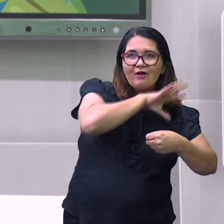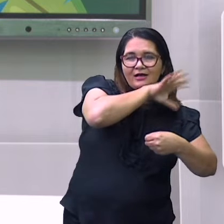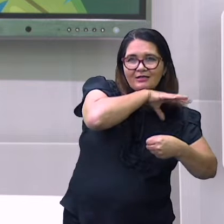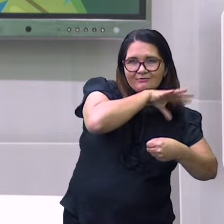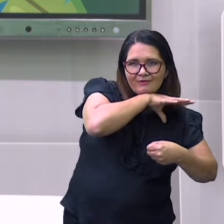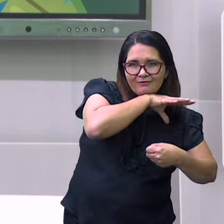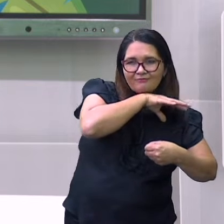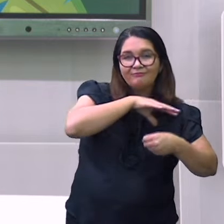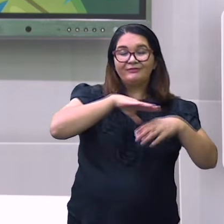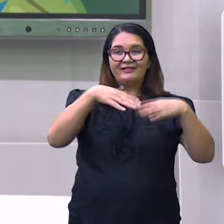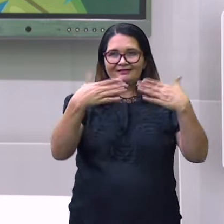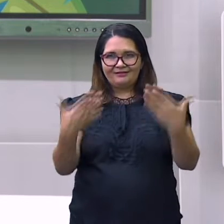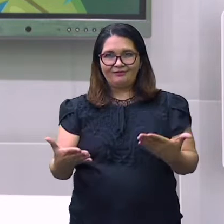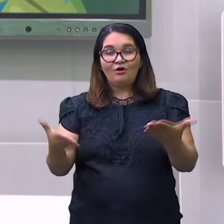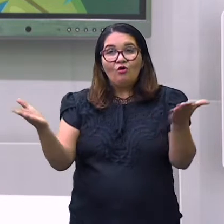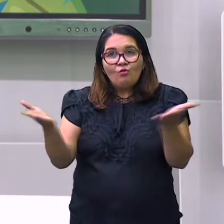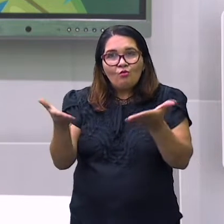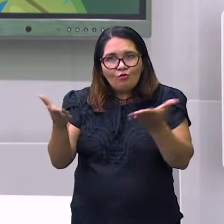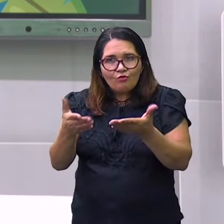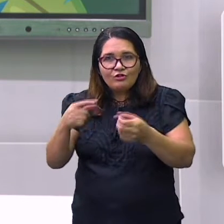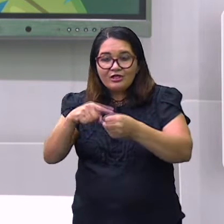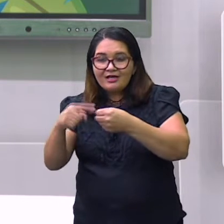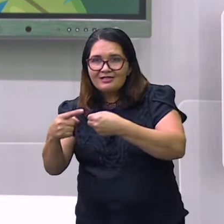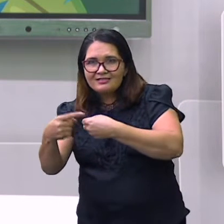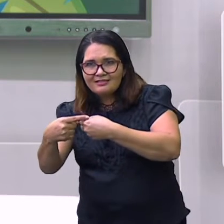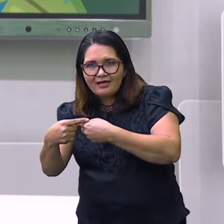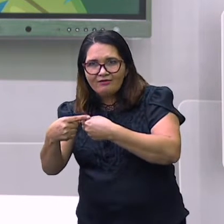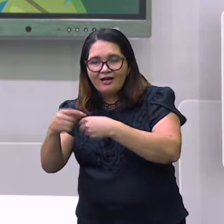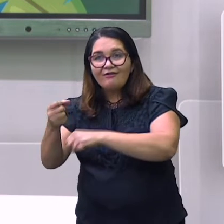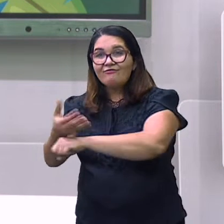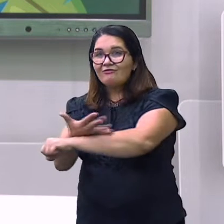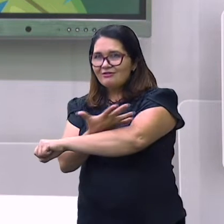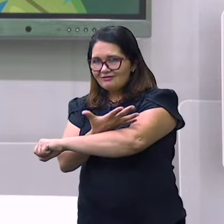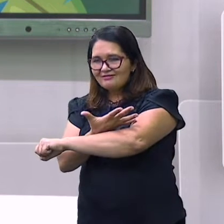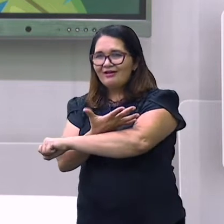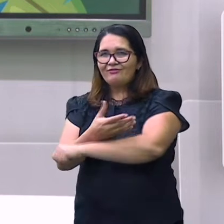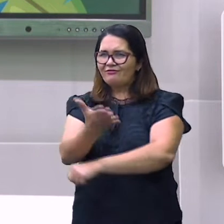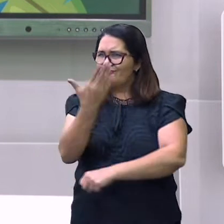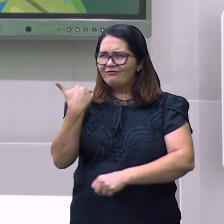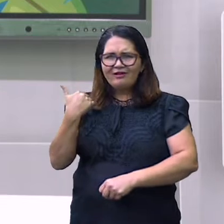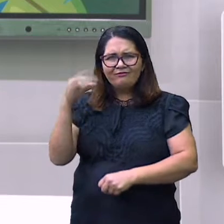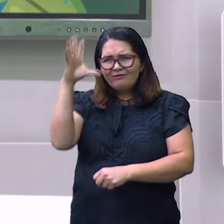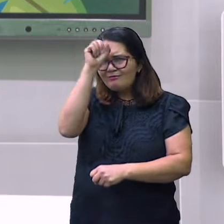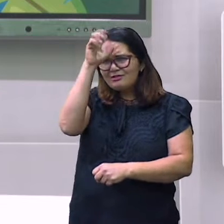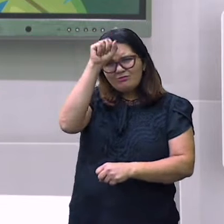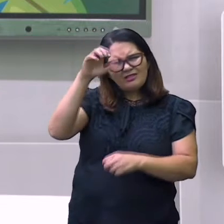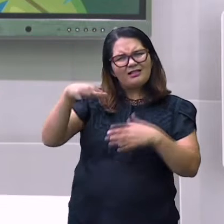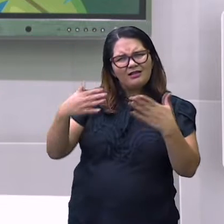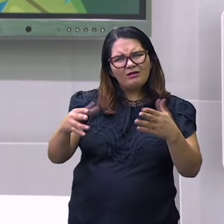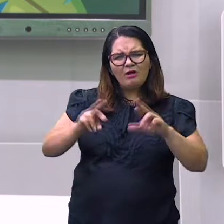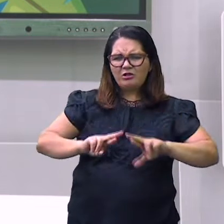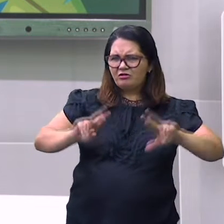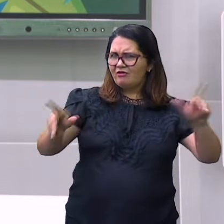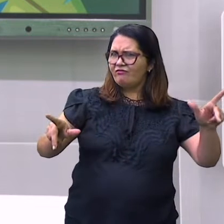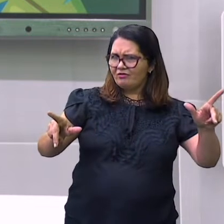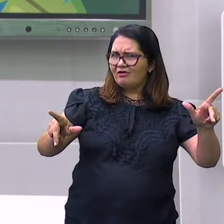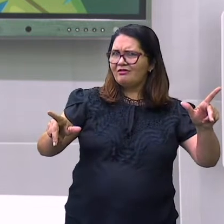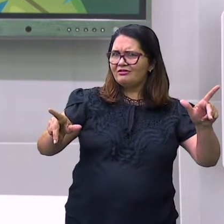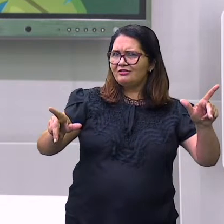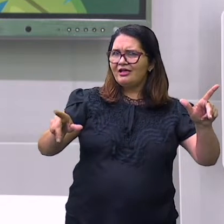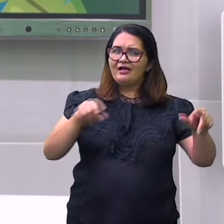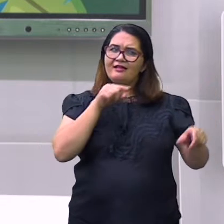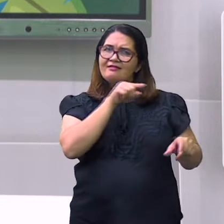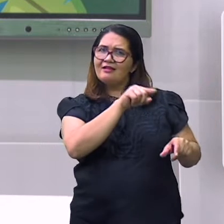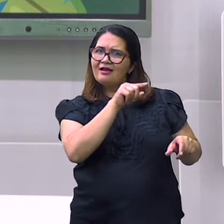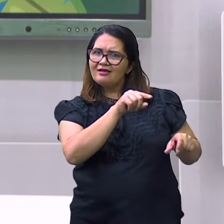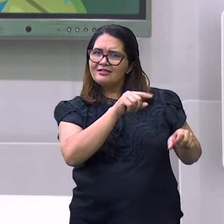célula vegetal. Vem comigo, vamos ver o que a gente tem nessa célula que é tão diferente lá da outra e que a